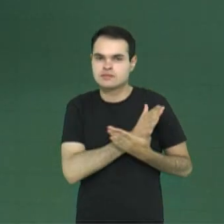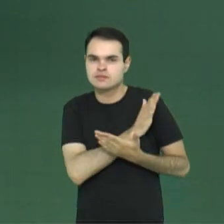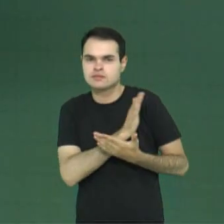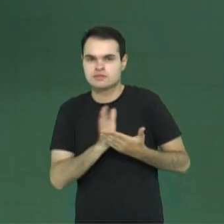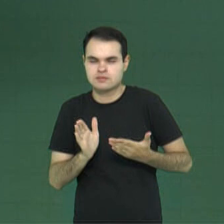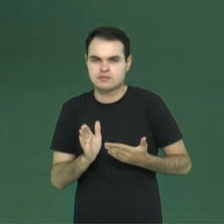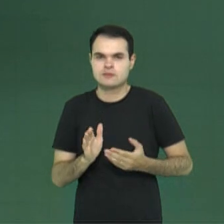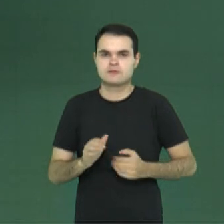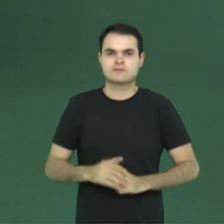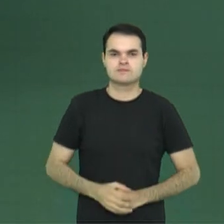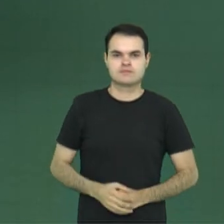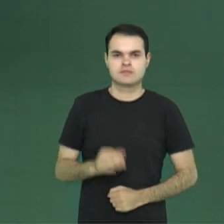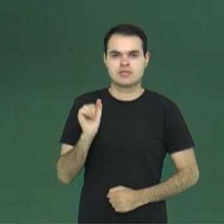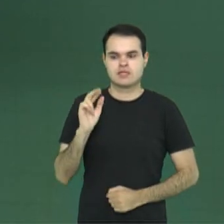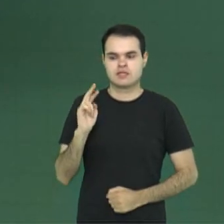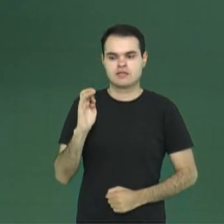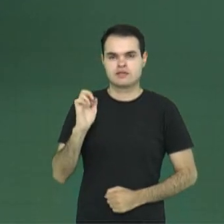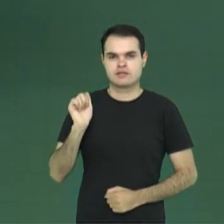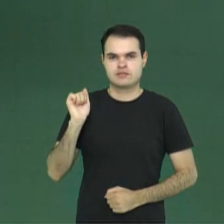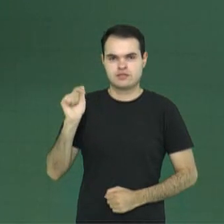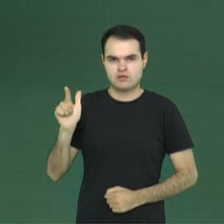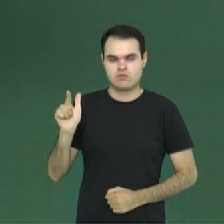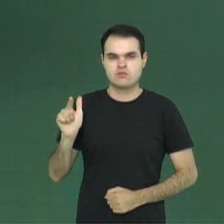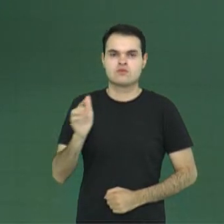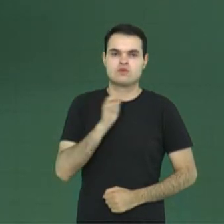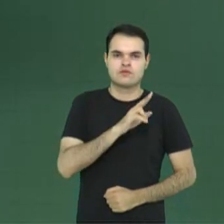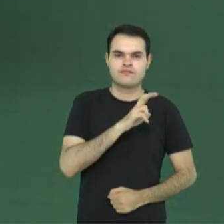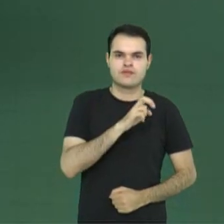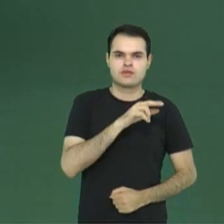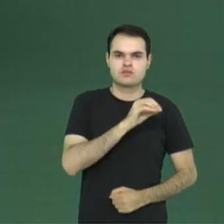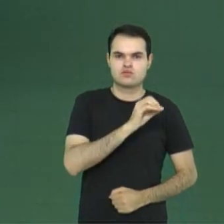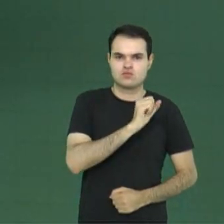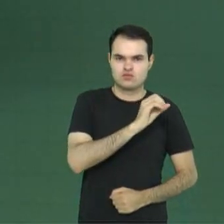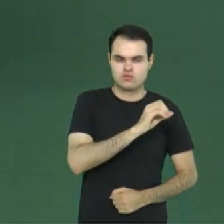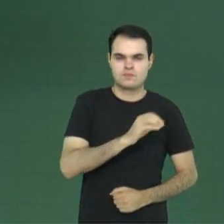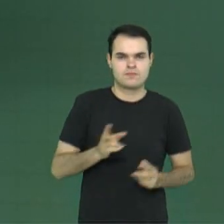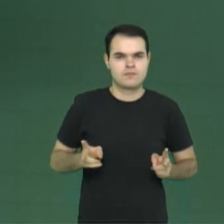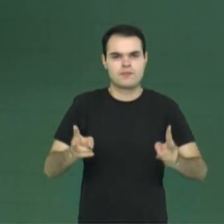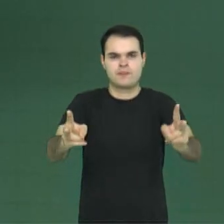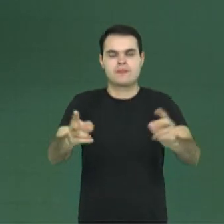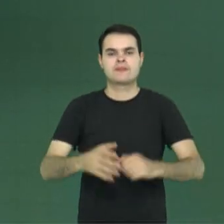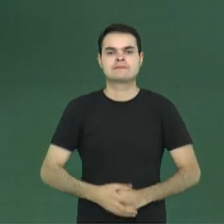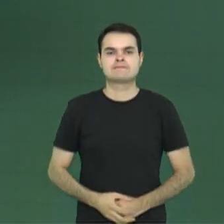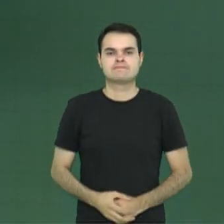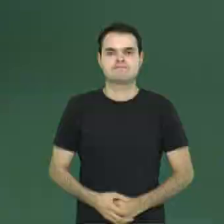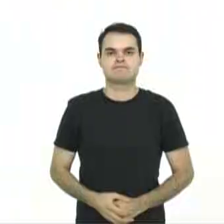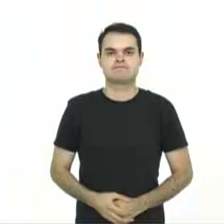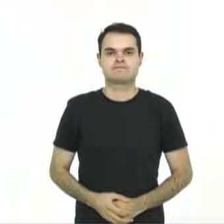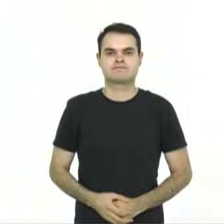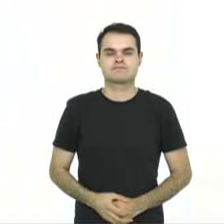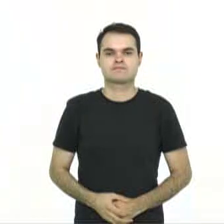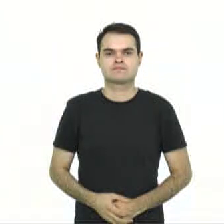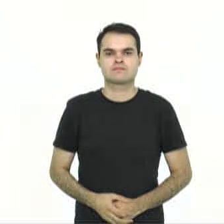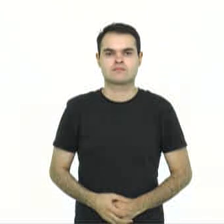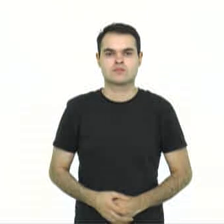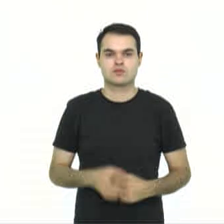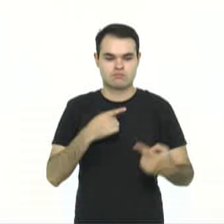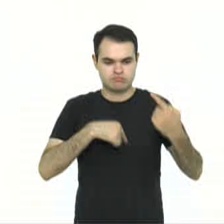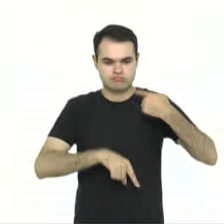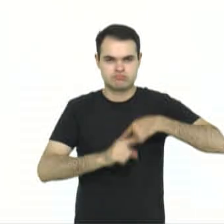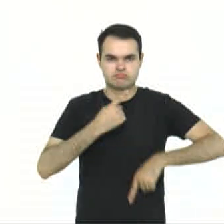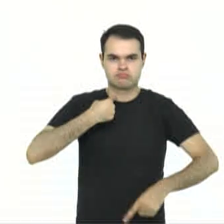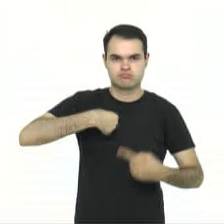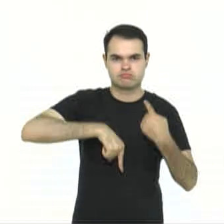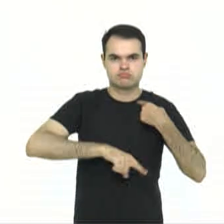o sangue arterial do venoso, tá? Então vamos prosseguindo para o nosso próximo quiz, vamos lá? O sistema circulatório